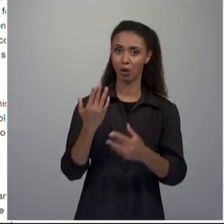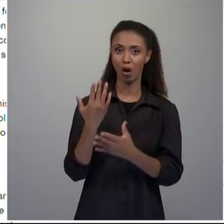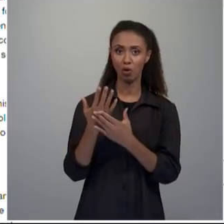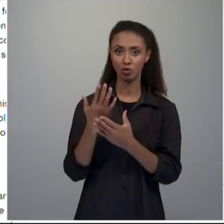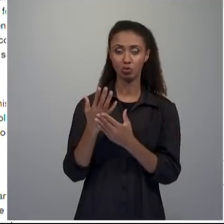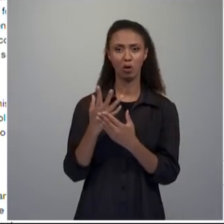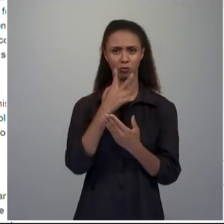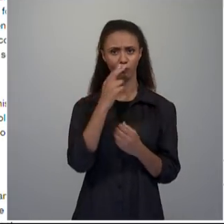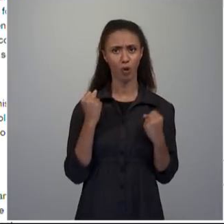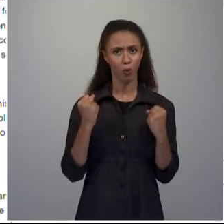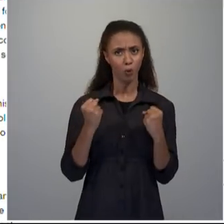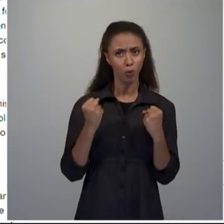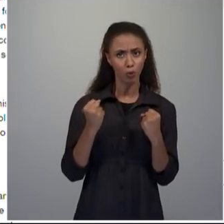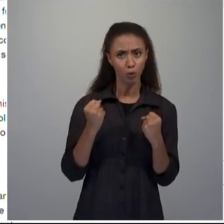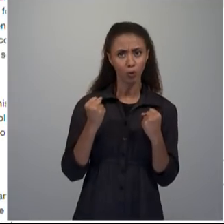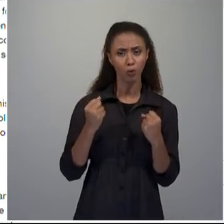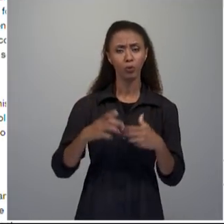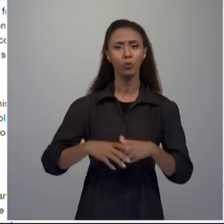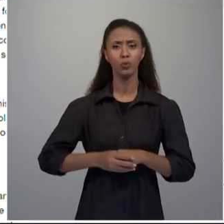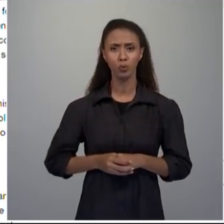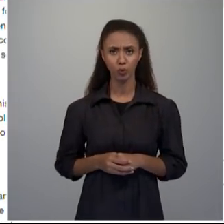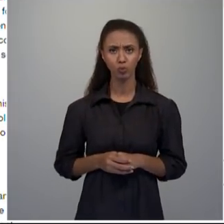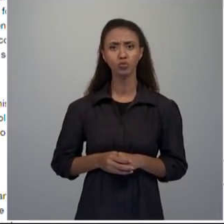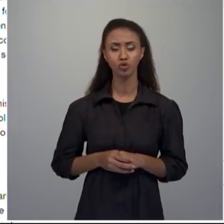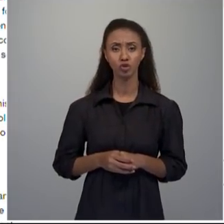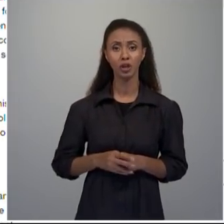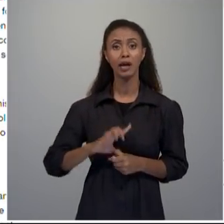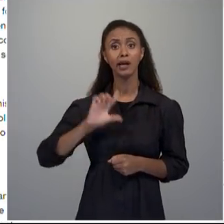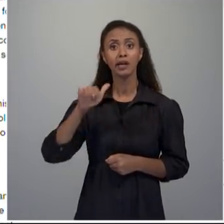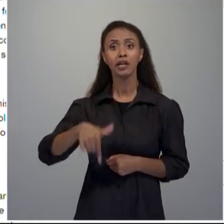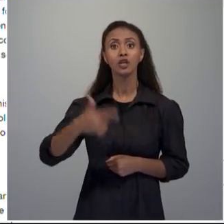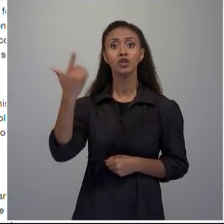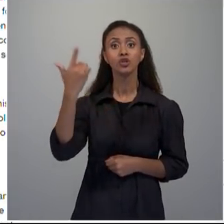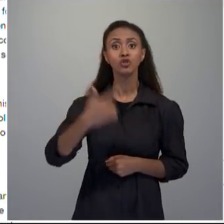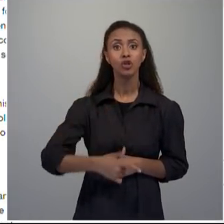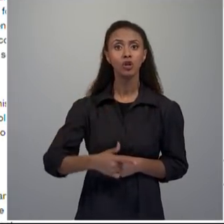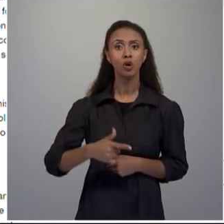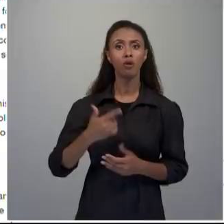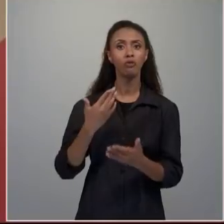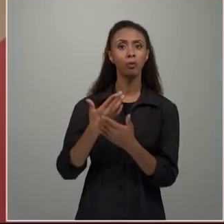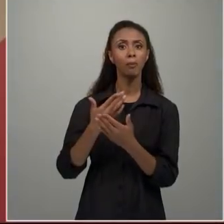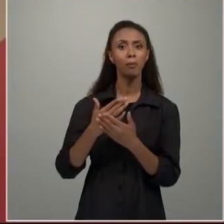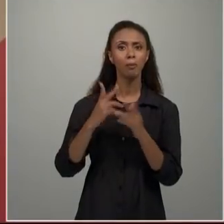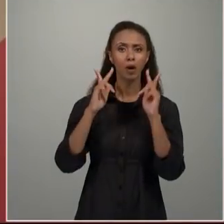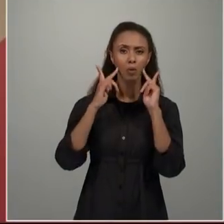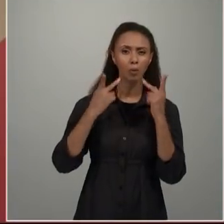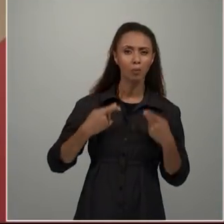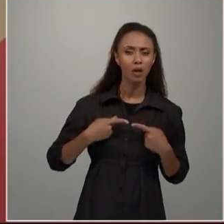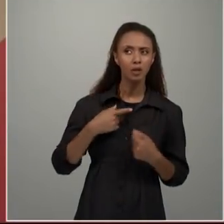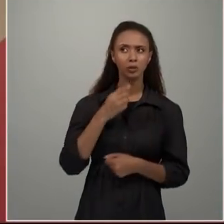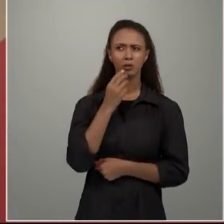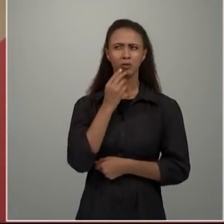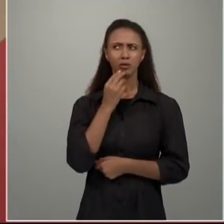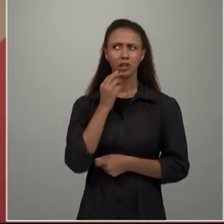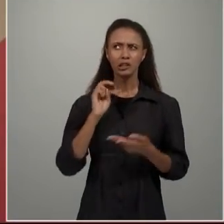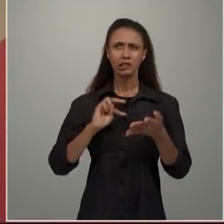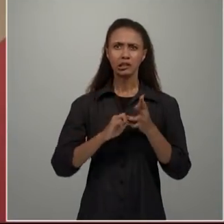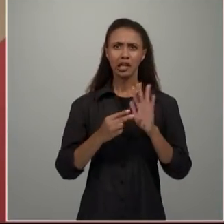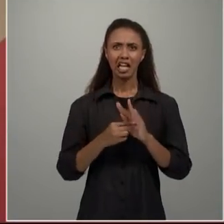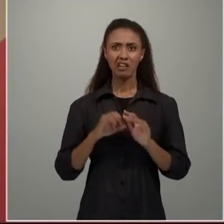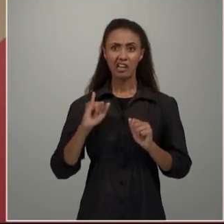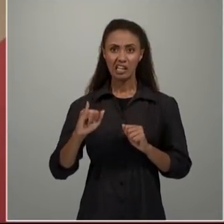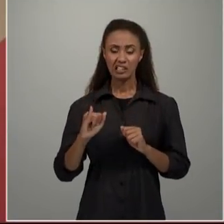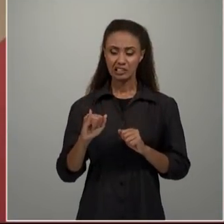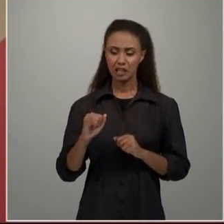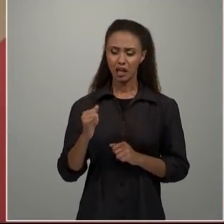robusta e aí vêm rio mães ou seja eu entendi mais ou menos que quanto mais sofisticadas